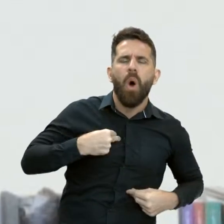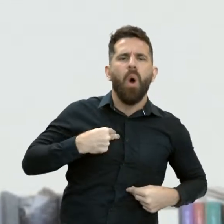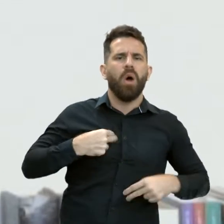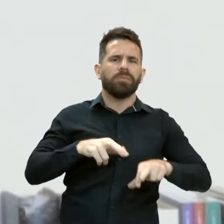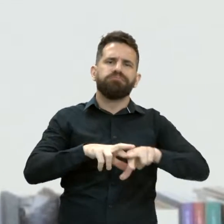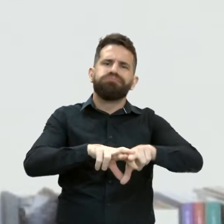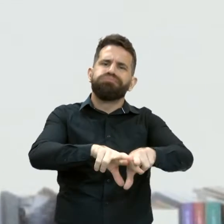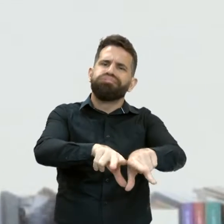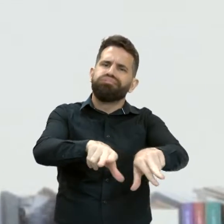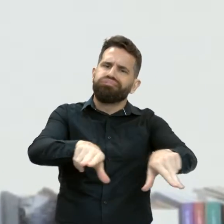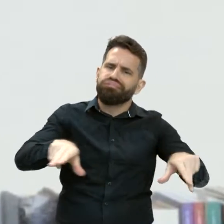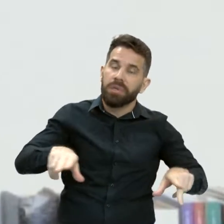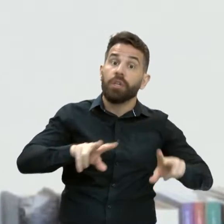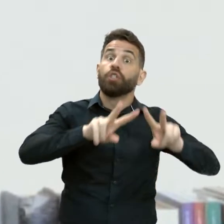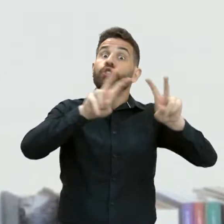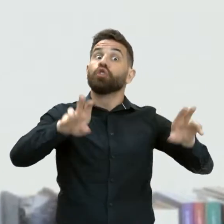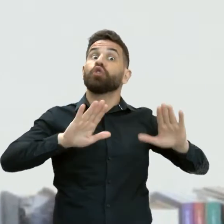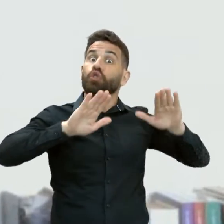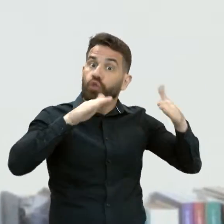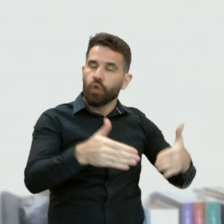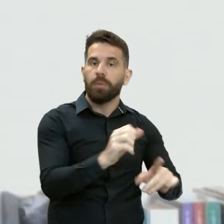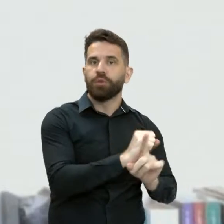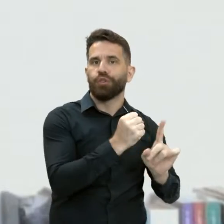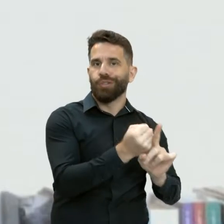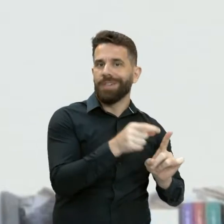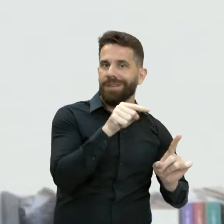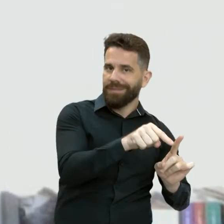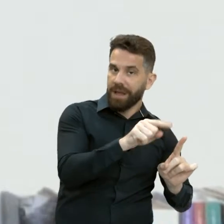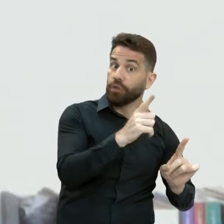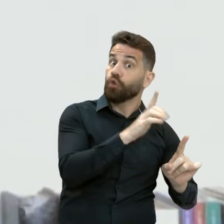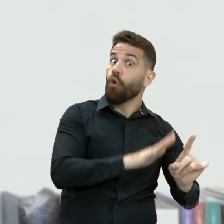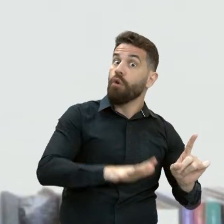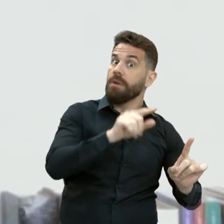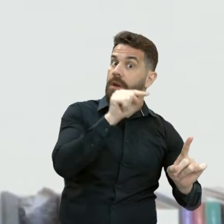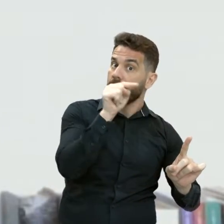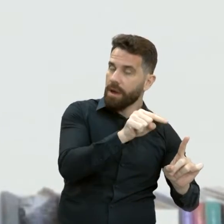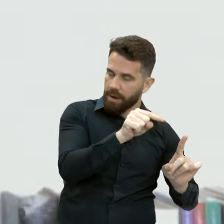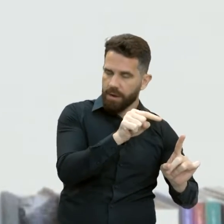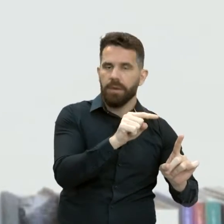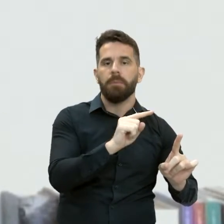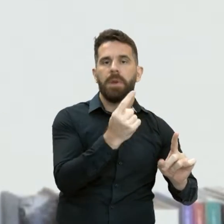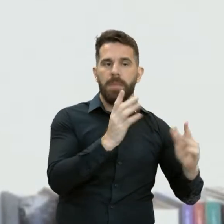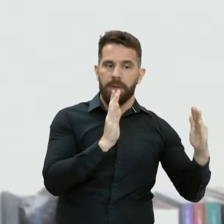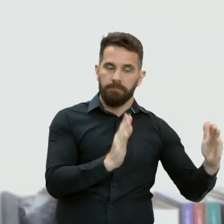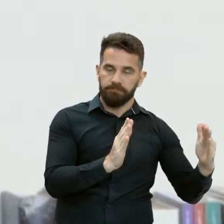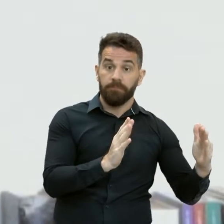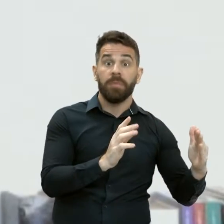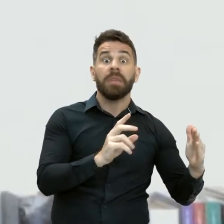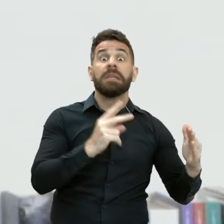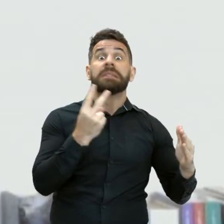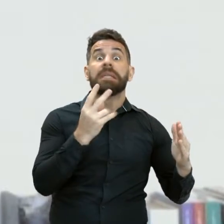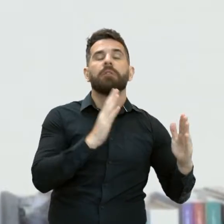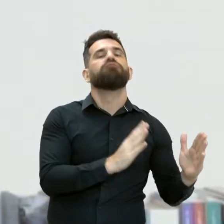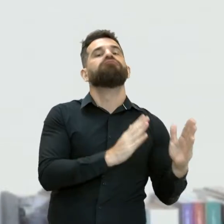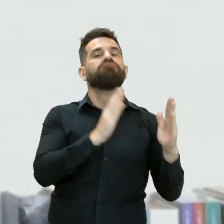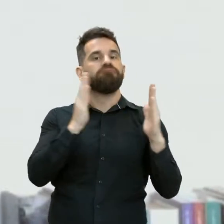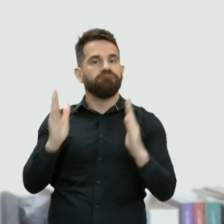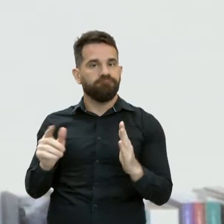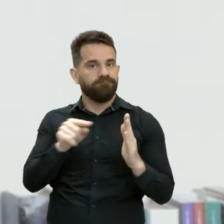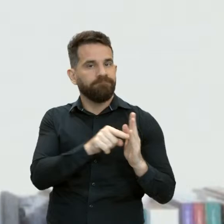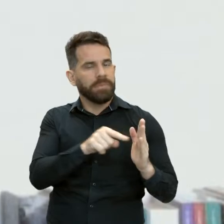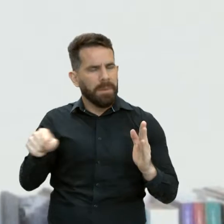da sociedade goiana daquele momento. Já num segundo momento maior de escrita,